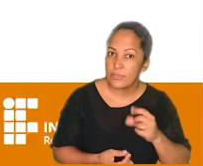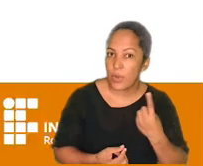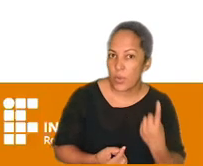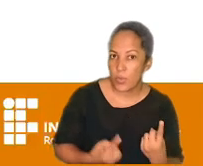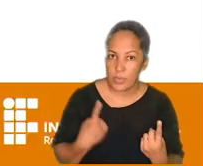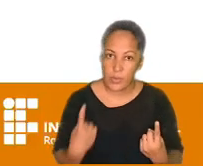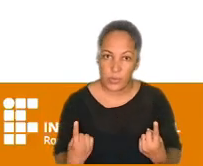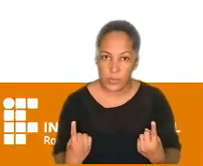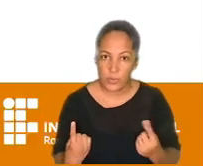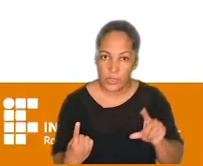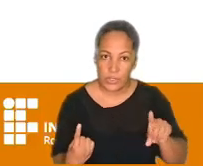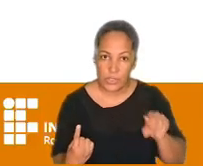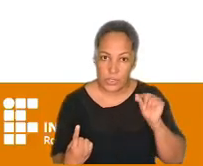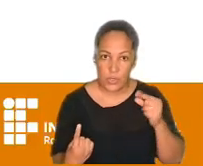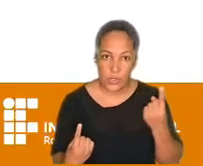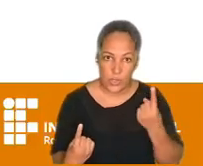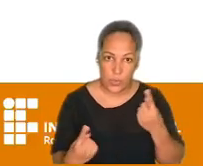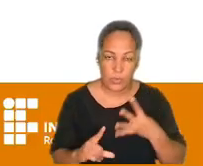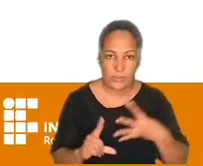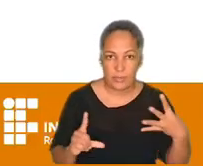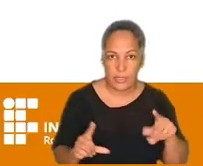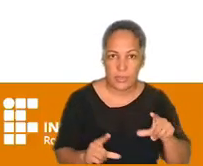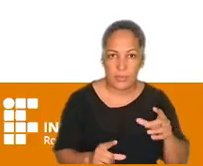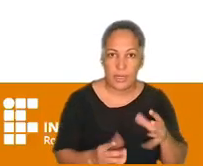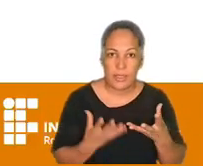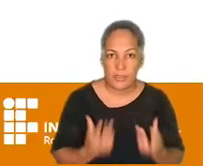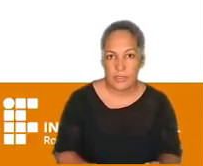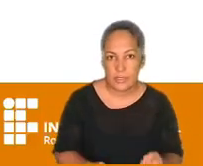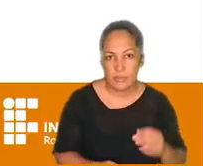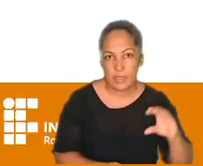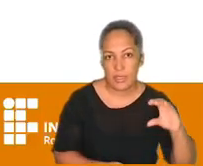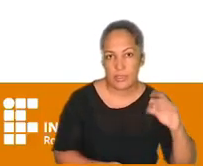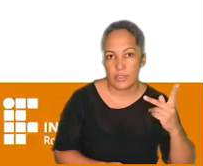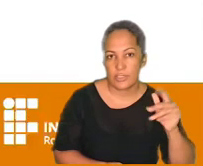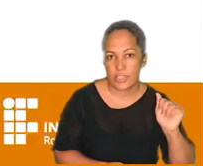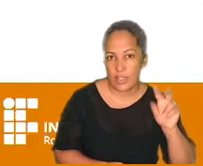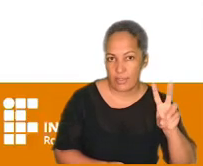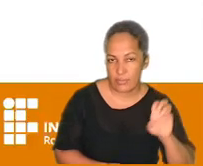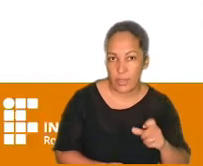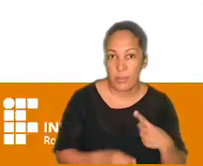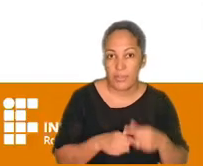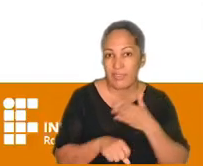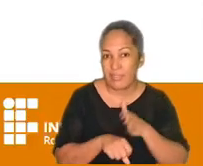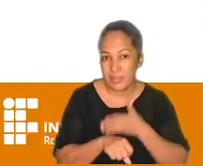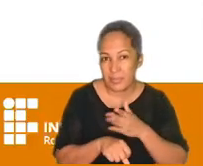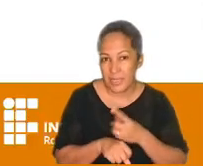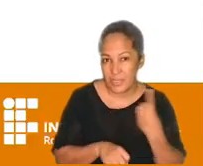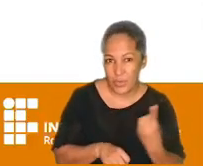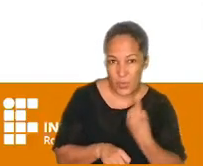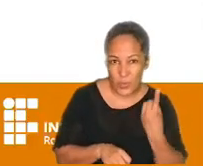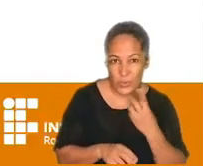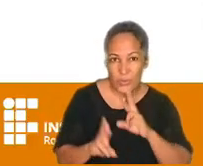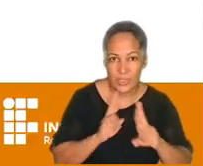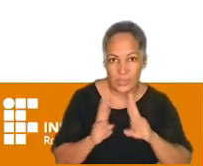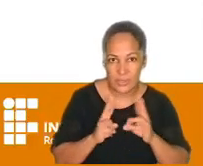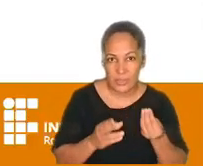1, escolhemos uma tabela para receber a chave da outra. Por quê? Porque na prática, pessoal, na prática, o único relacionamento que